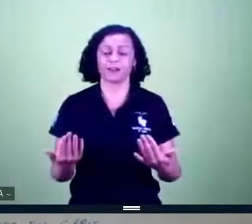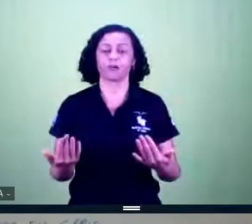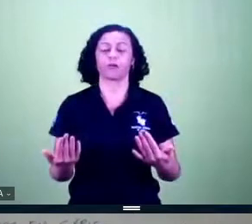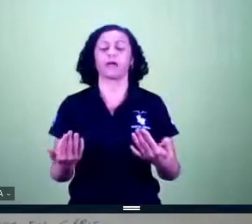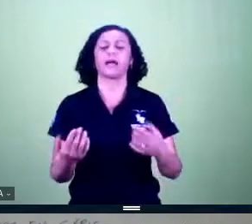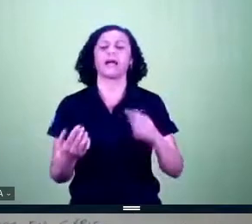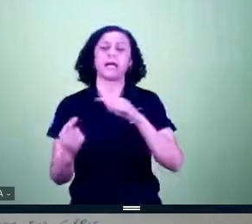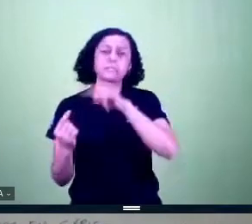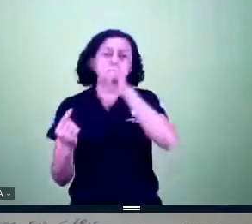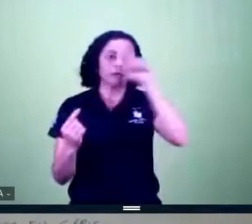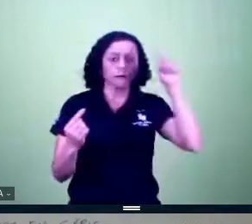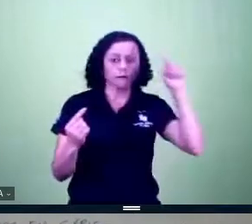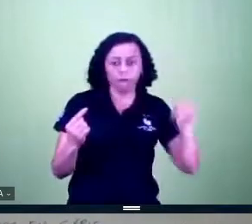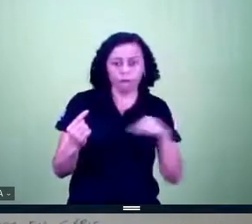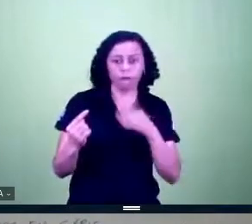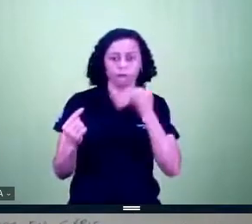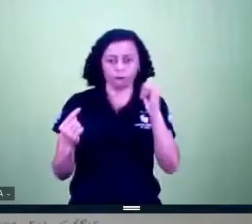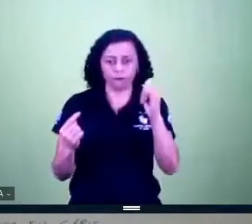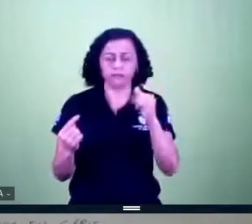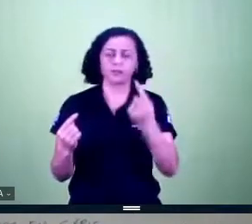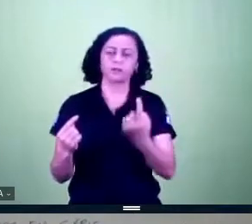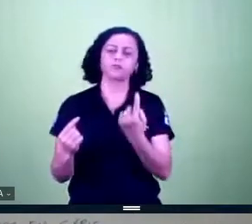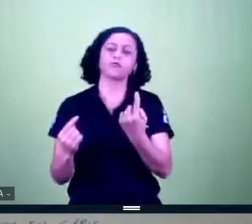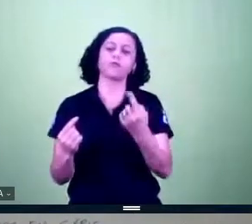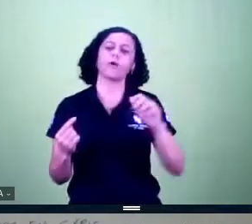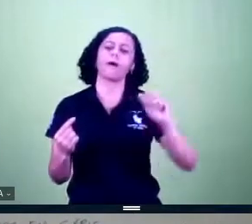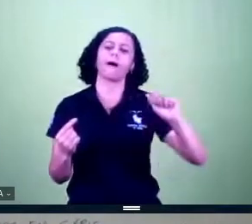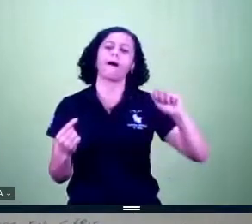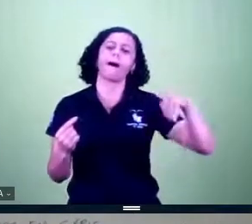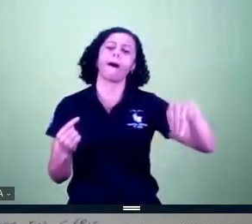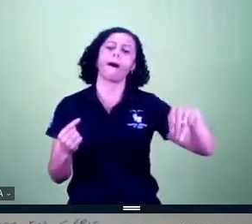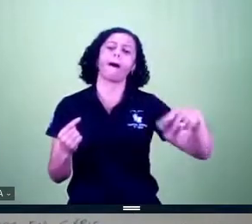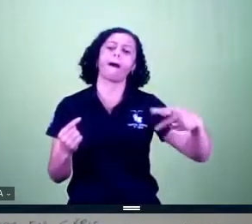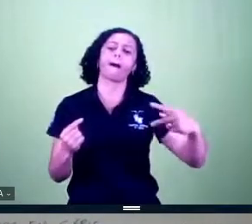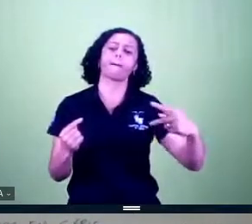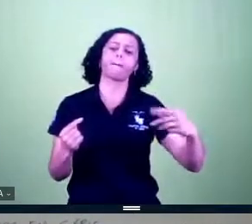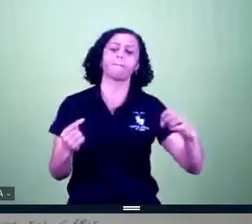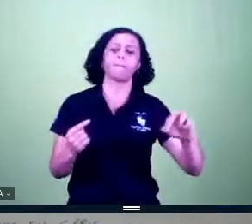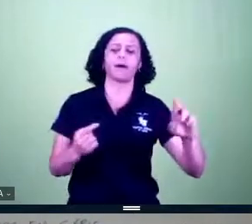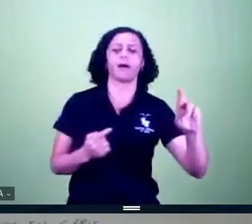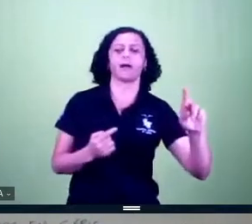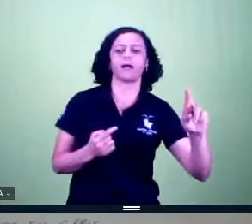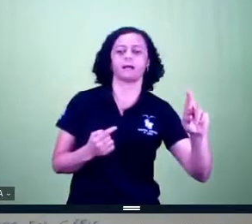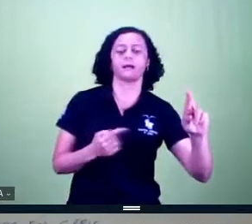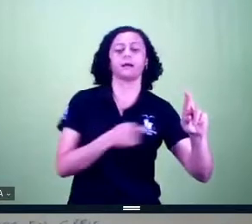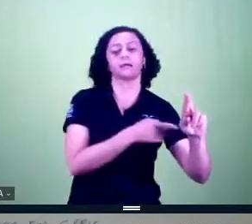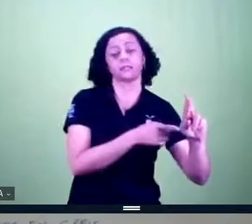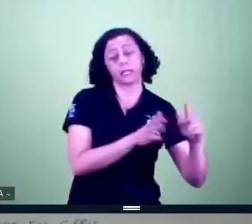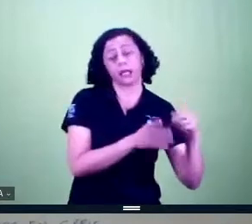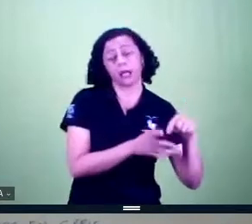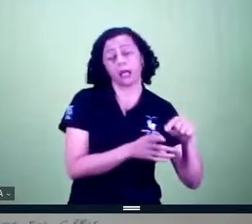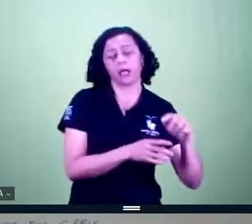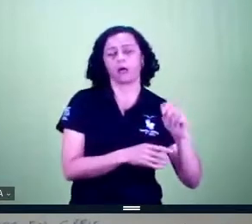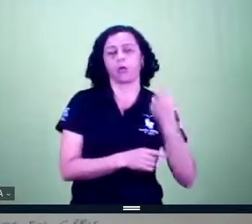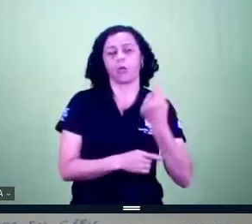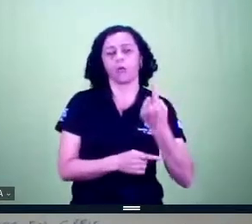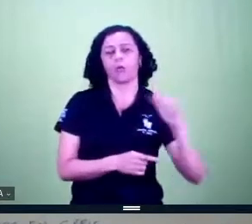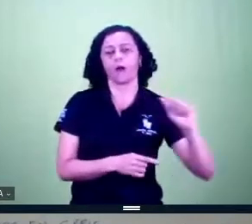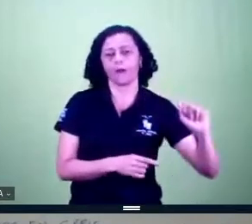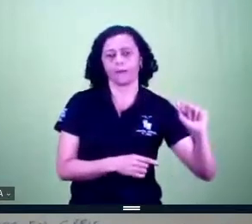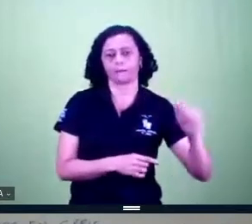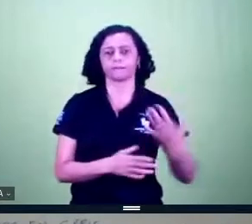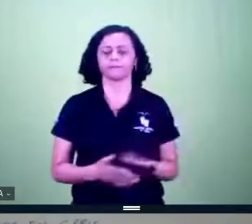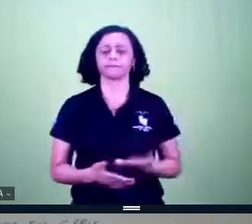ampere se eu tiver essas 3 resistências no meu circuito. Olha que bacana. Tranquilo? Digo mais, se